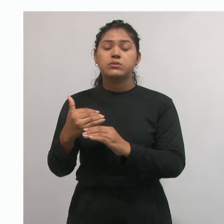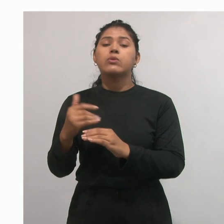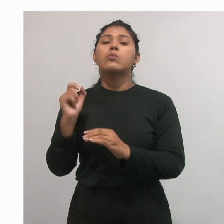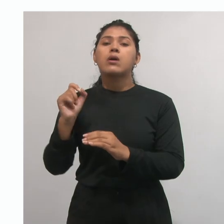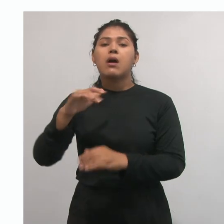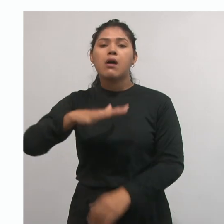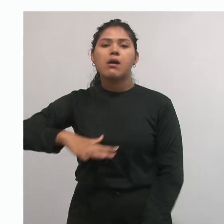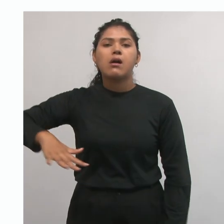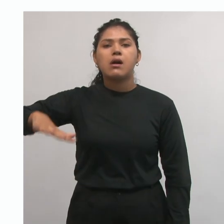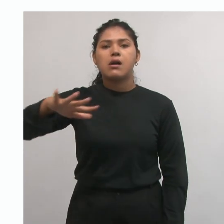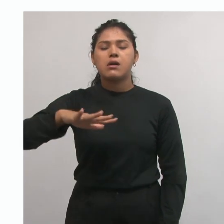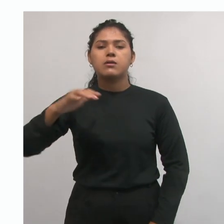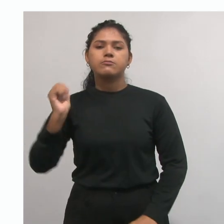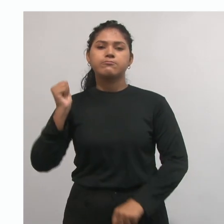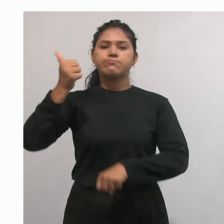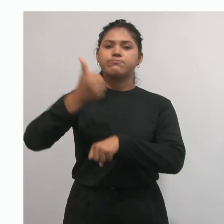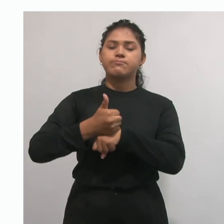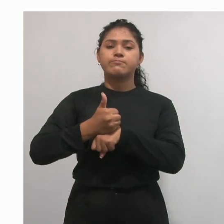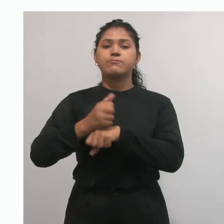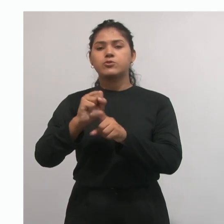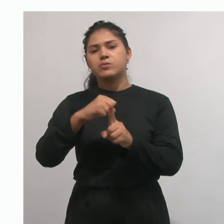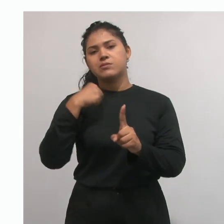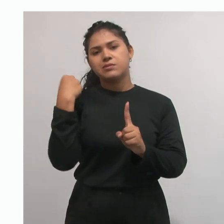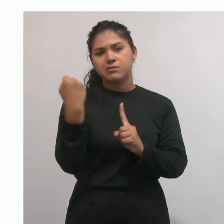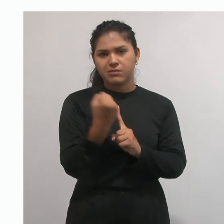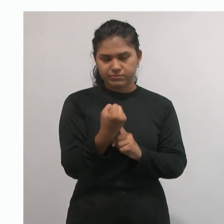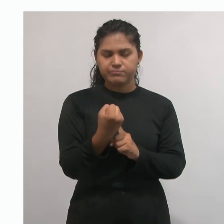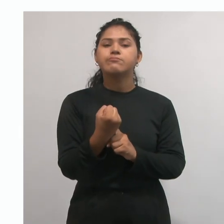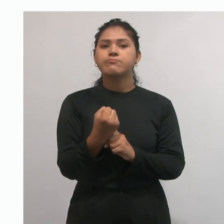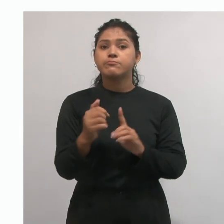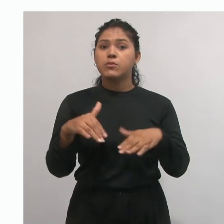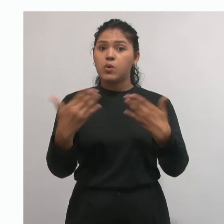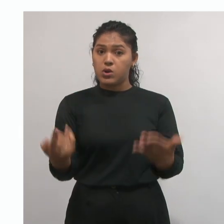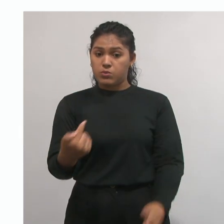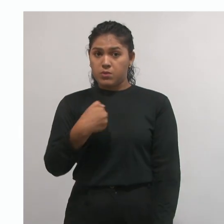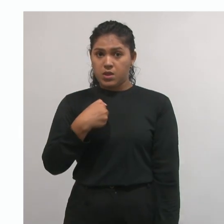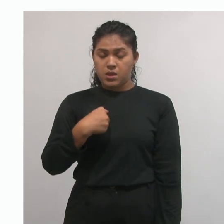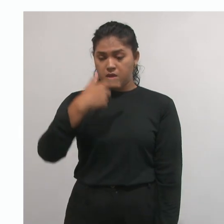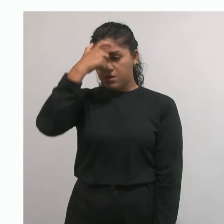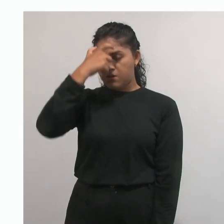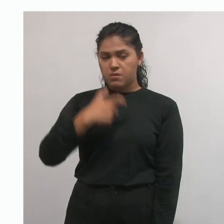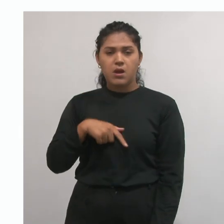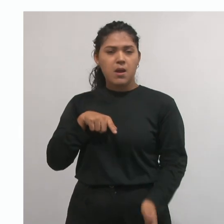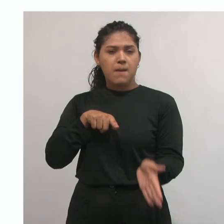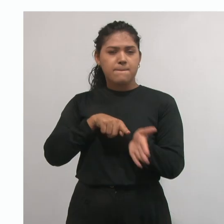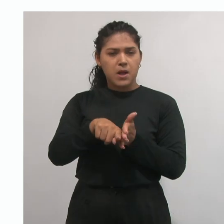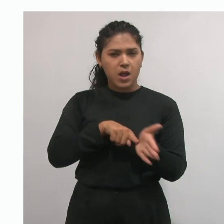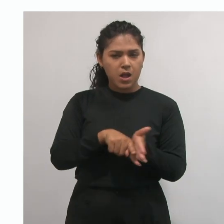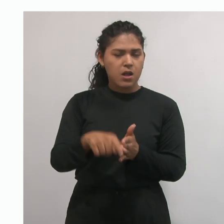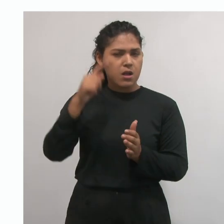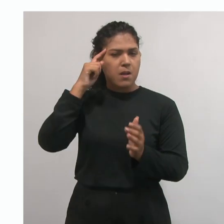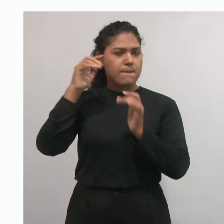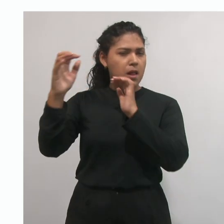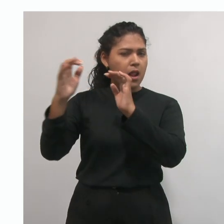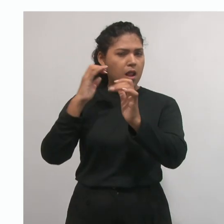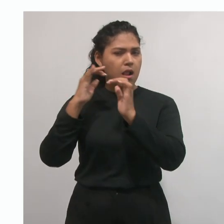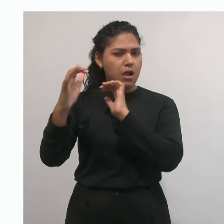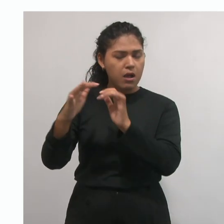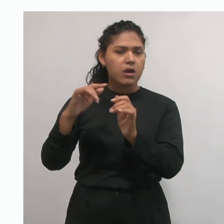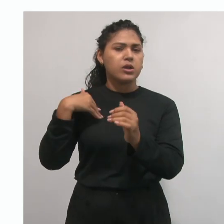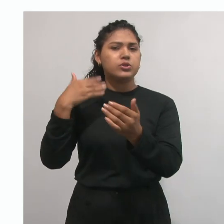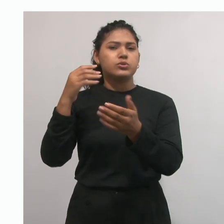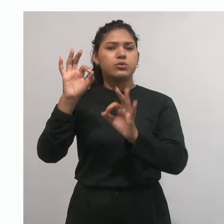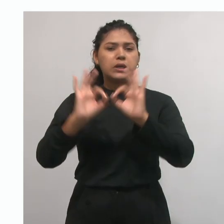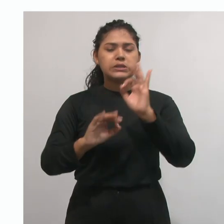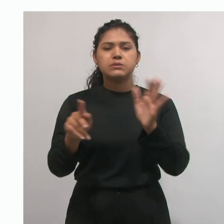desenvolvidas relativas ao posicionamento social. Então, quando eu reflito, quando eu pesquiso, quando